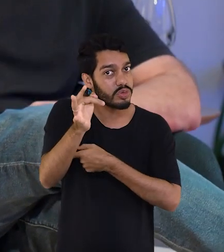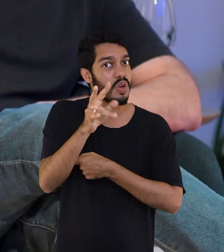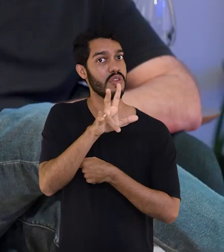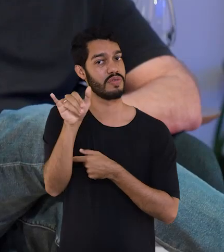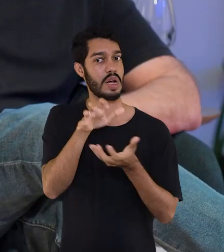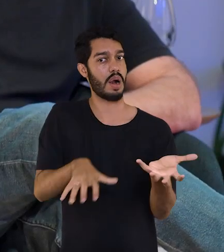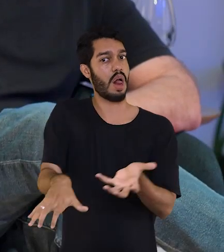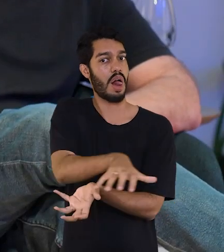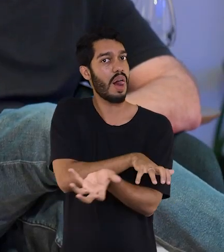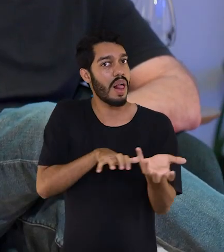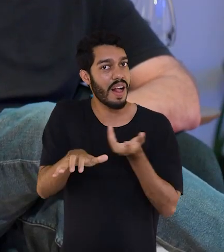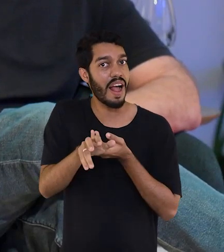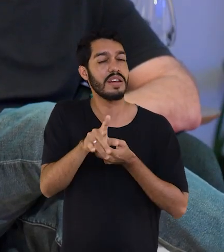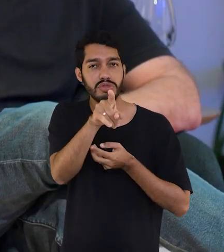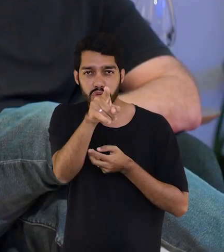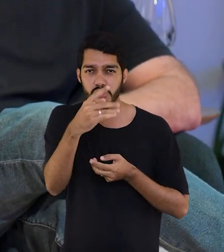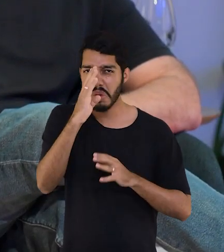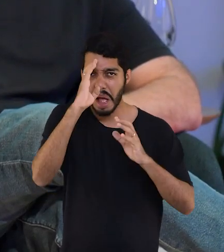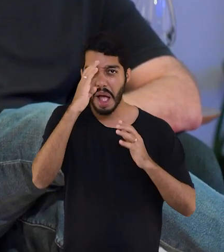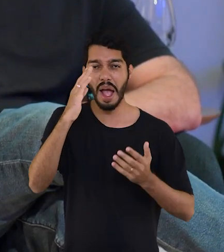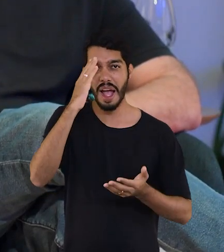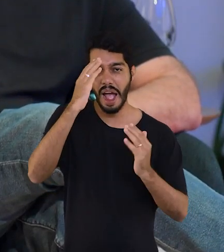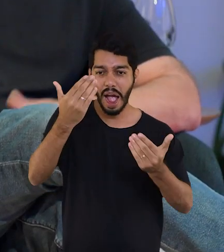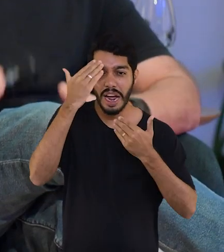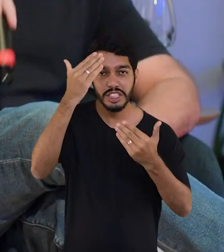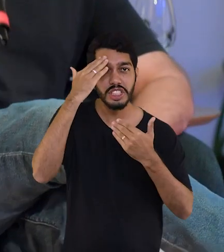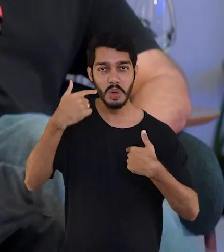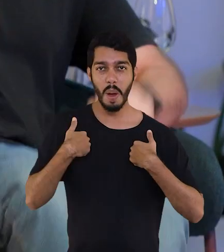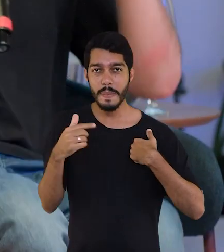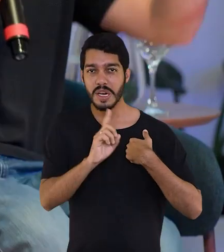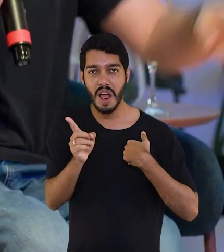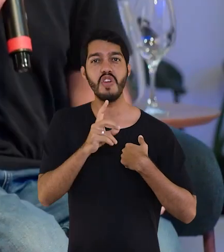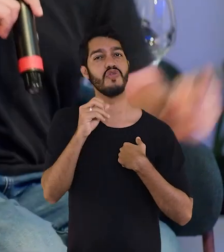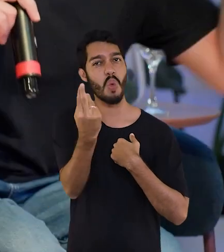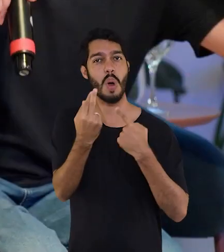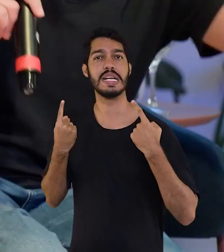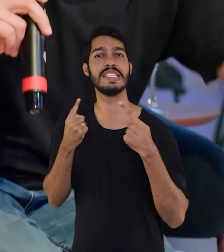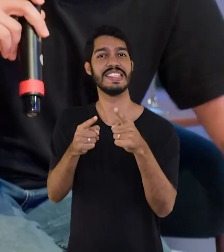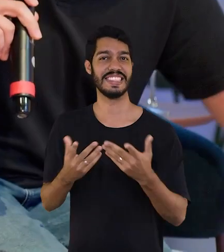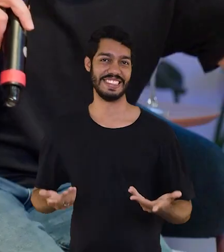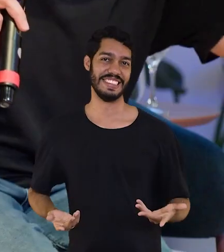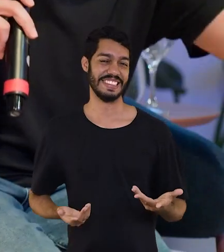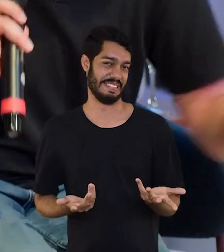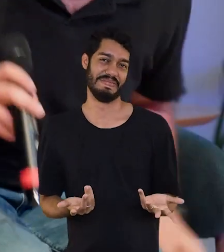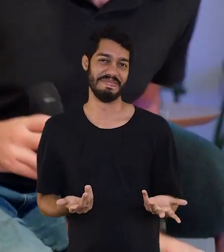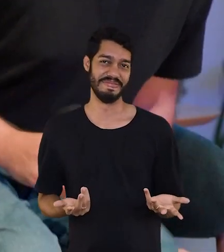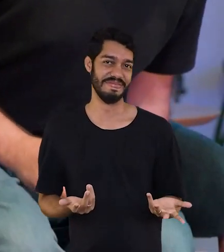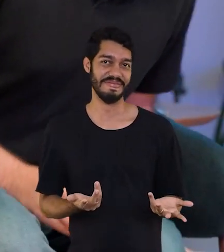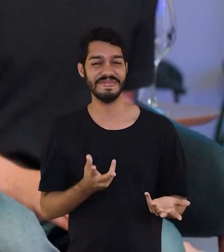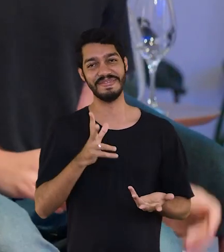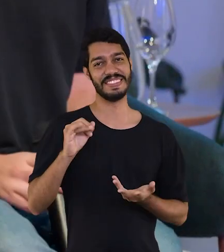Na revolução das máquinas, né, Bebeto? Elas vão lembrar de cada um de vocês que não agradeceu. Elas vão falar, a Lívia falava obrigado, salvem